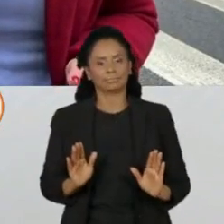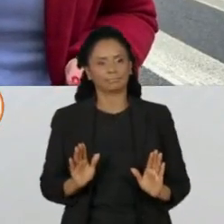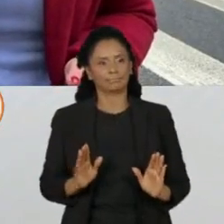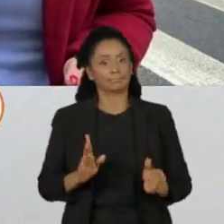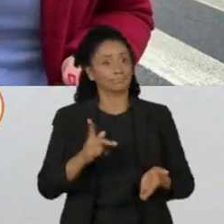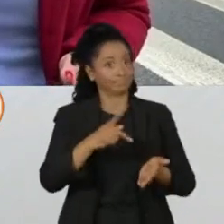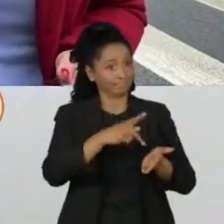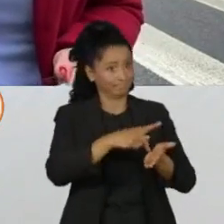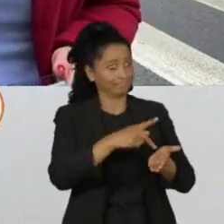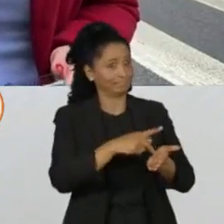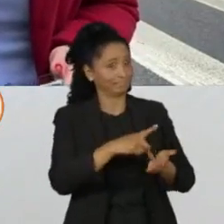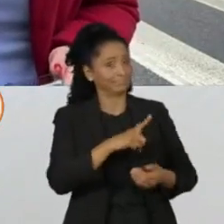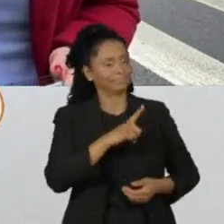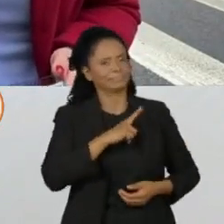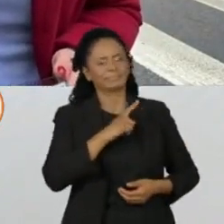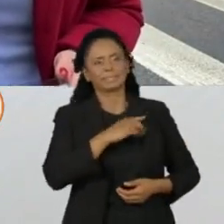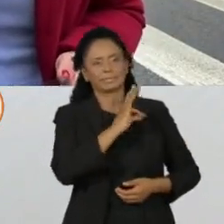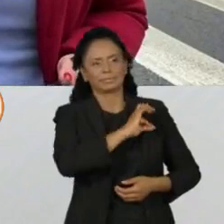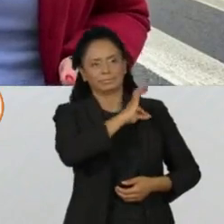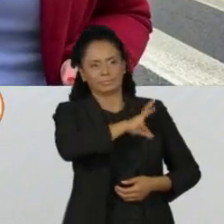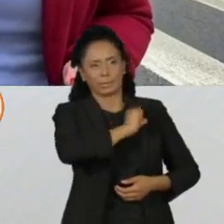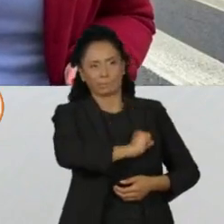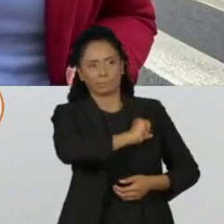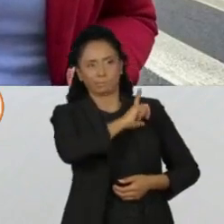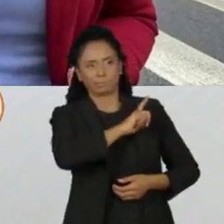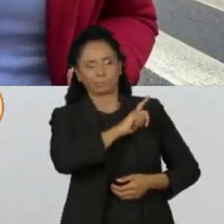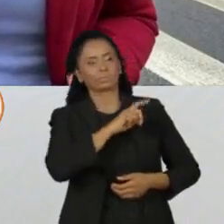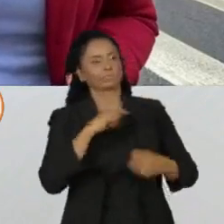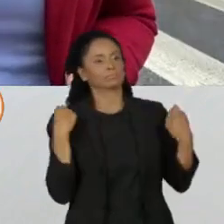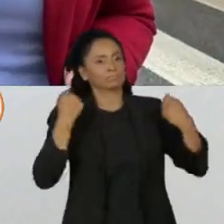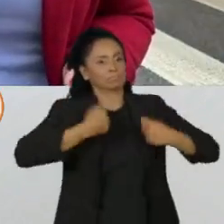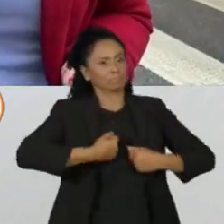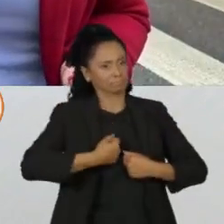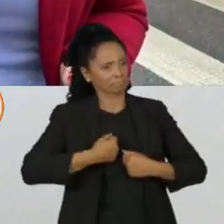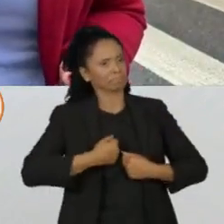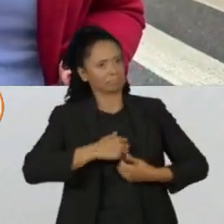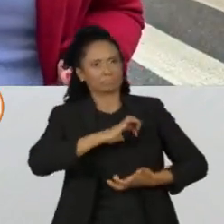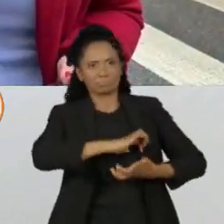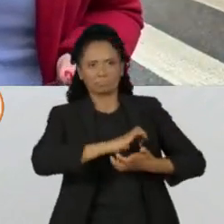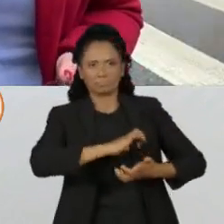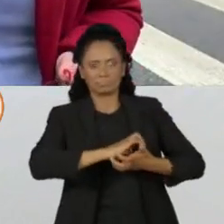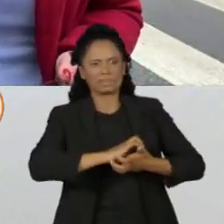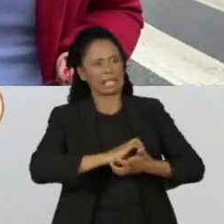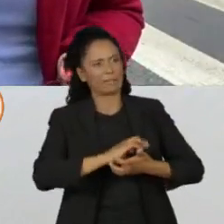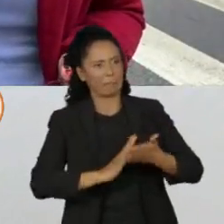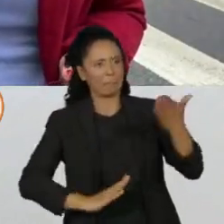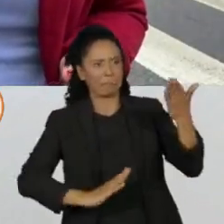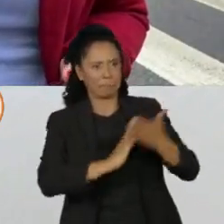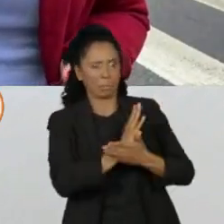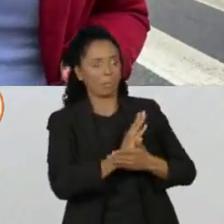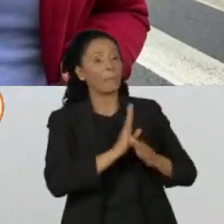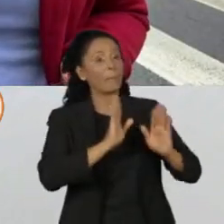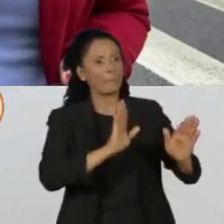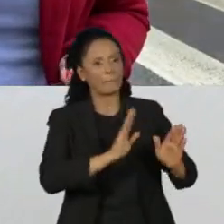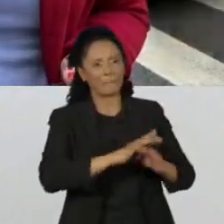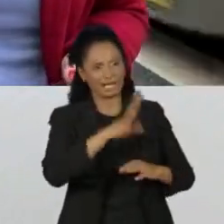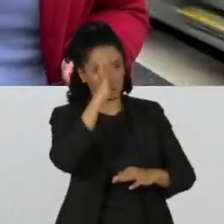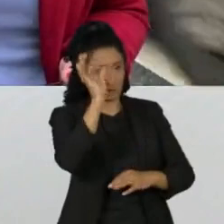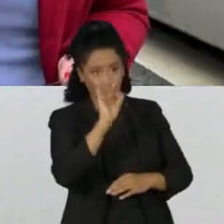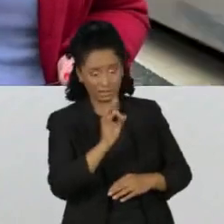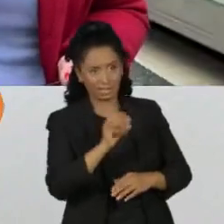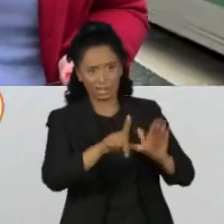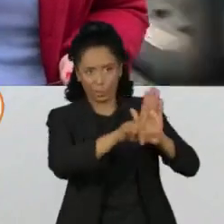teve a aprovação unânime, né? Mas os magistrados não se entenderam sobre a nova lei da improbidade administrativa, né?